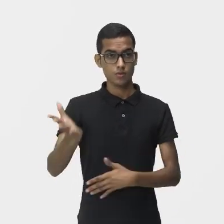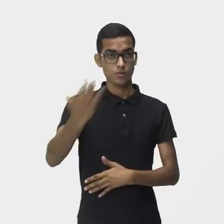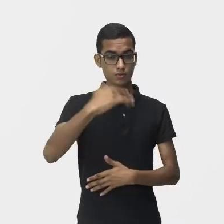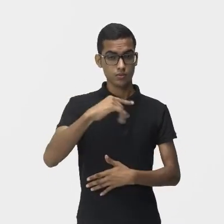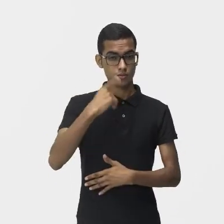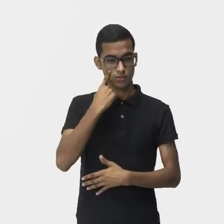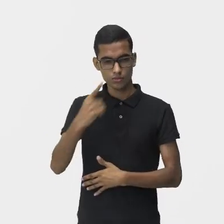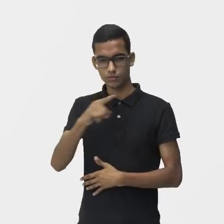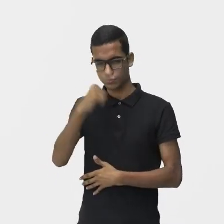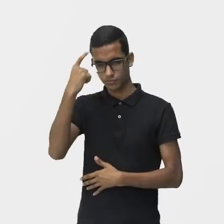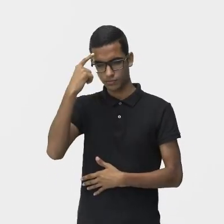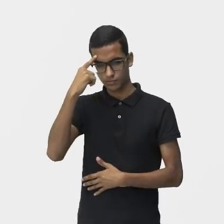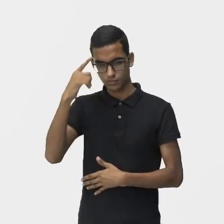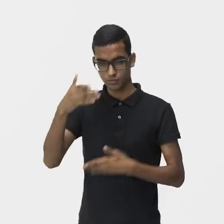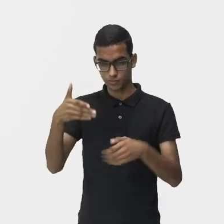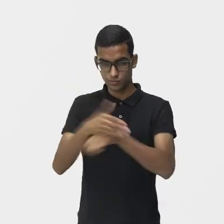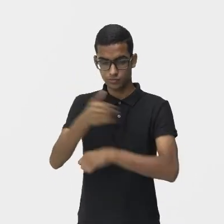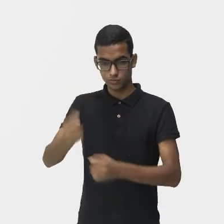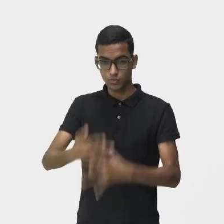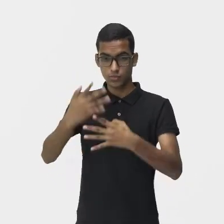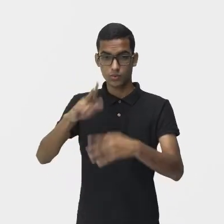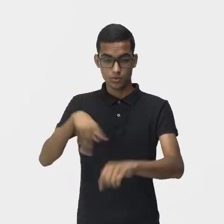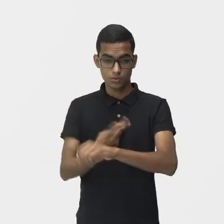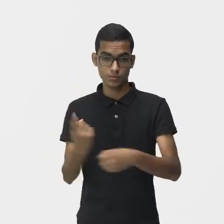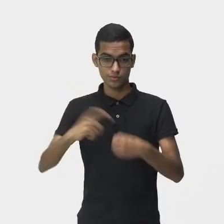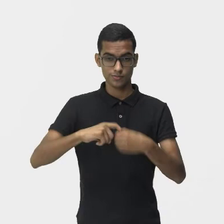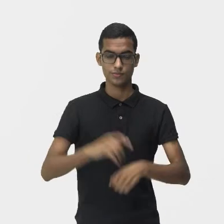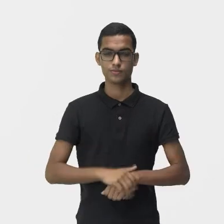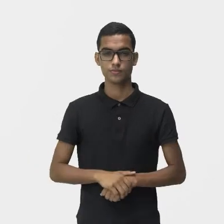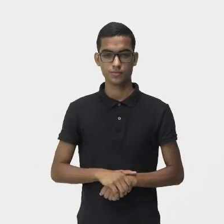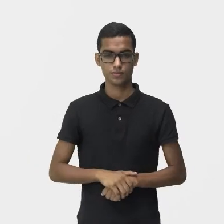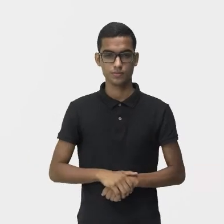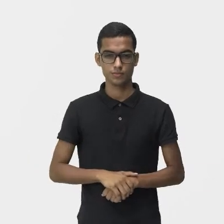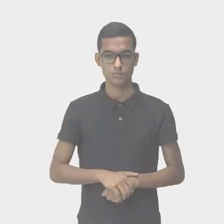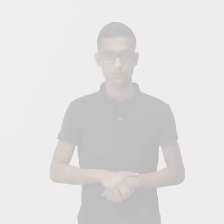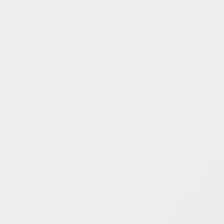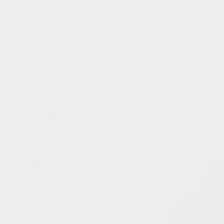lá, pensem aí, respondam e participem, a gente já retorna.